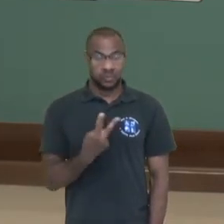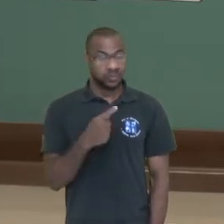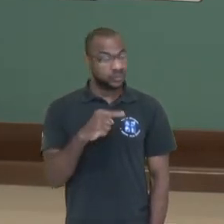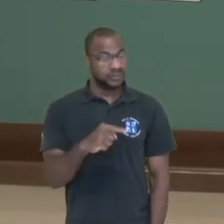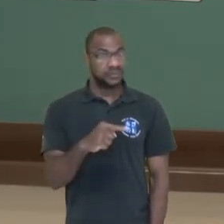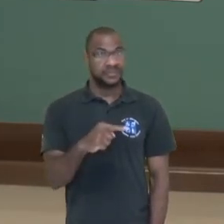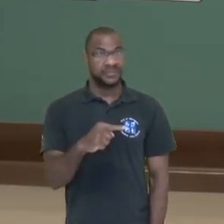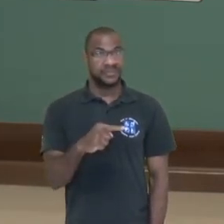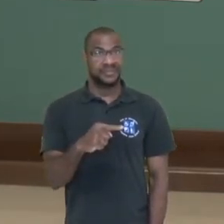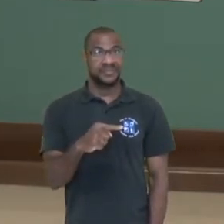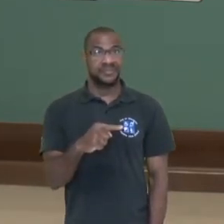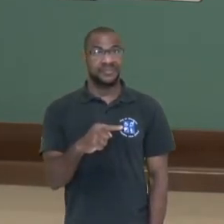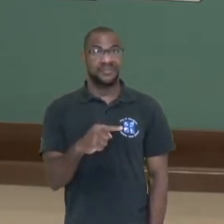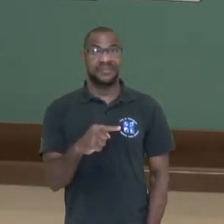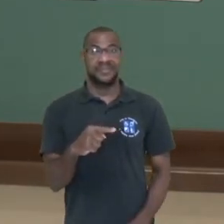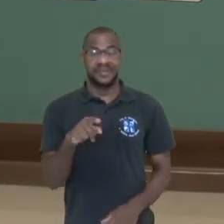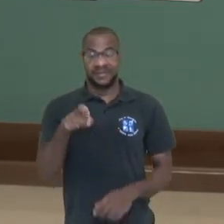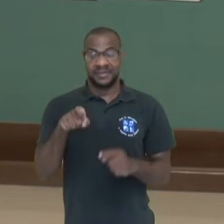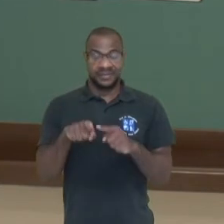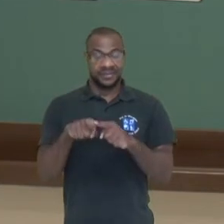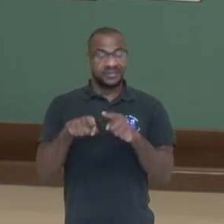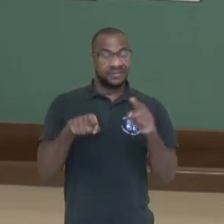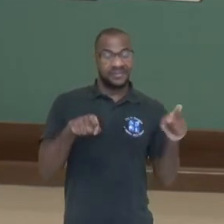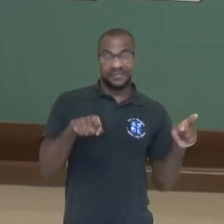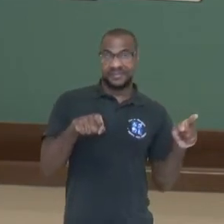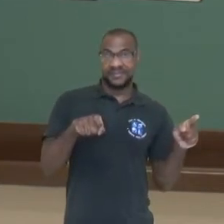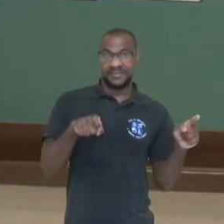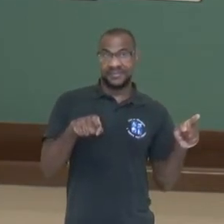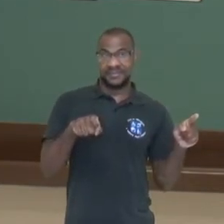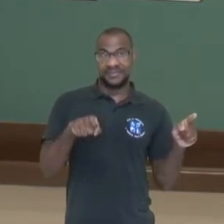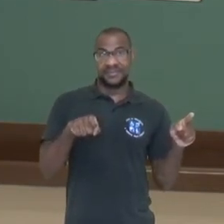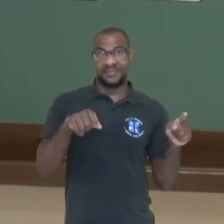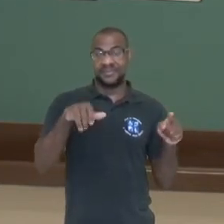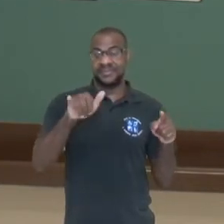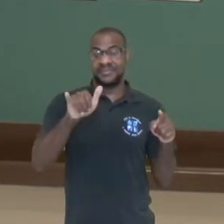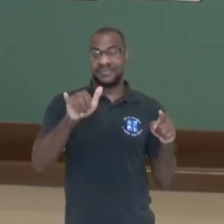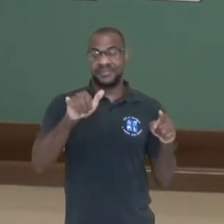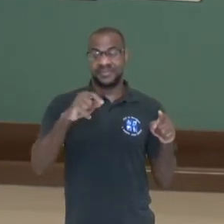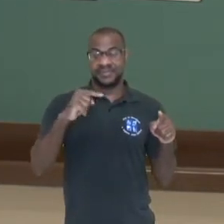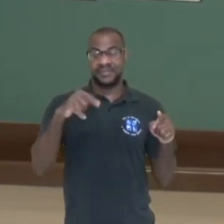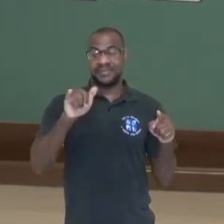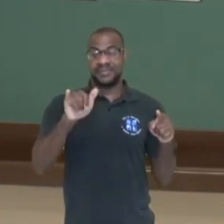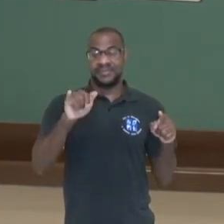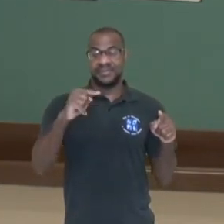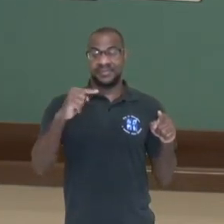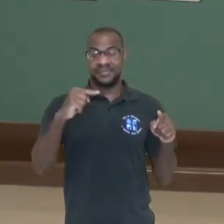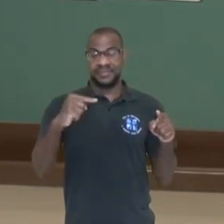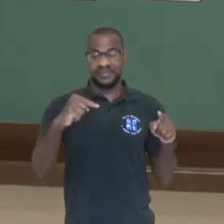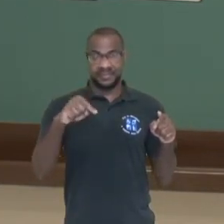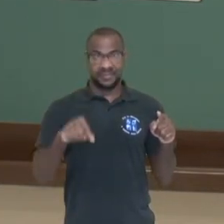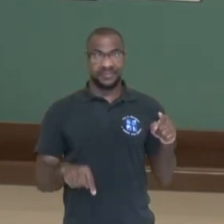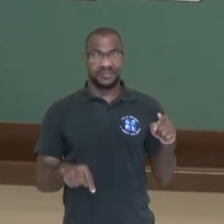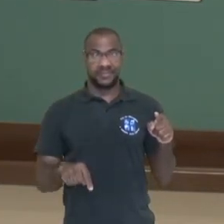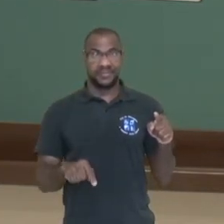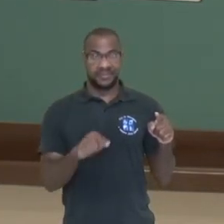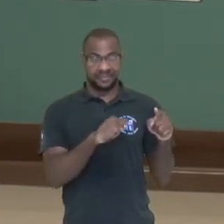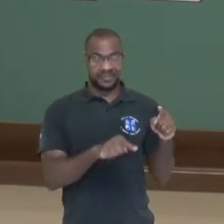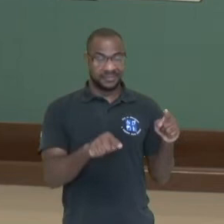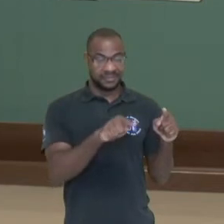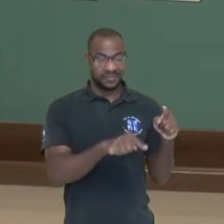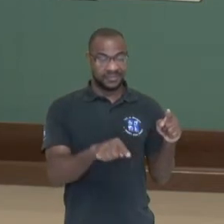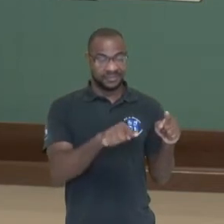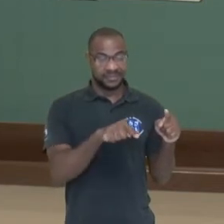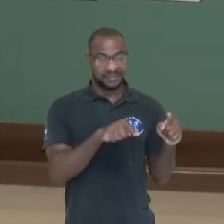negativos. Então, x negativo está para a esquerda, y negativo está para baixo. Então, ele está aqui localizado